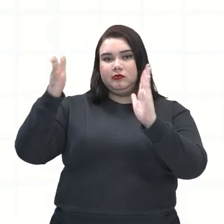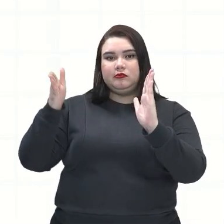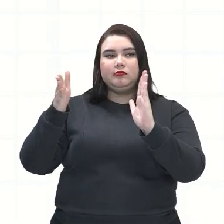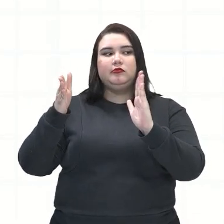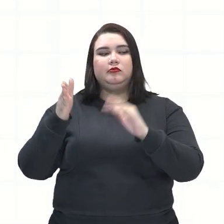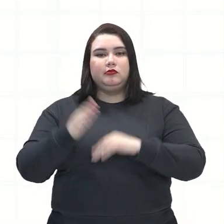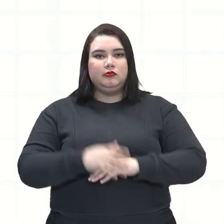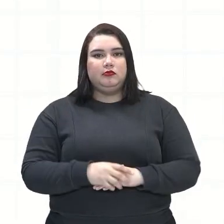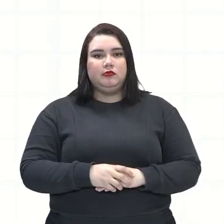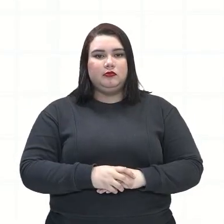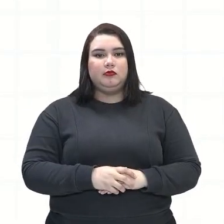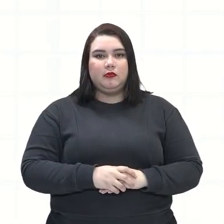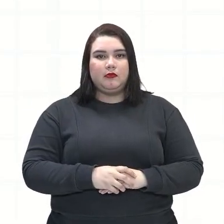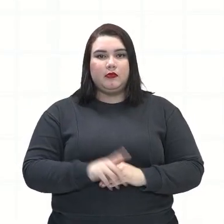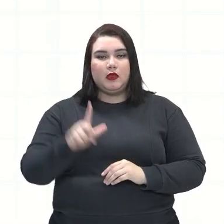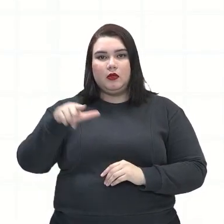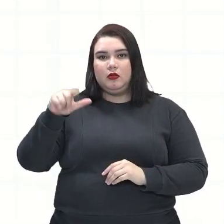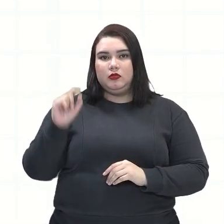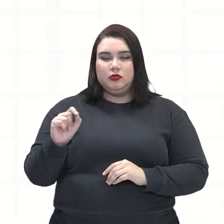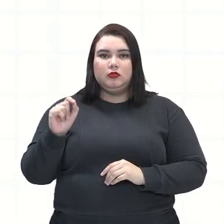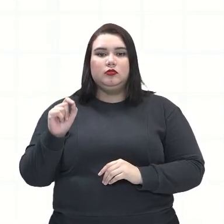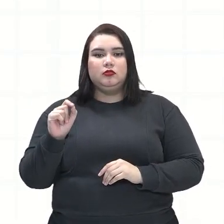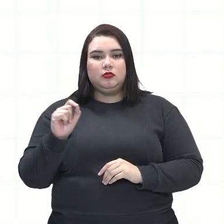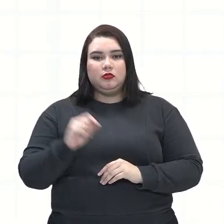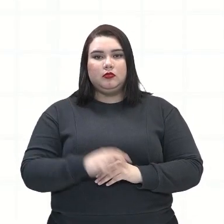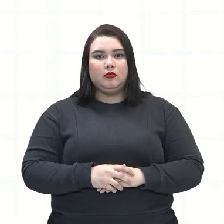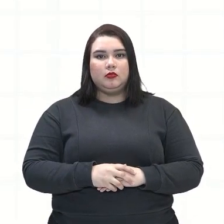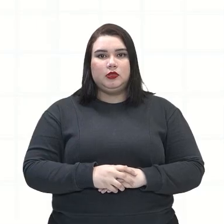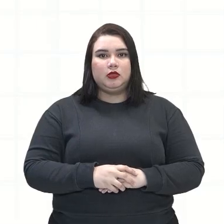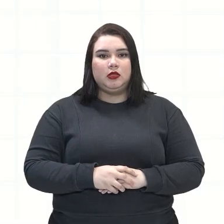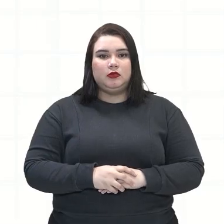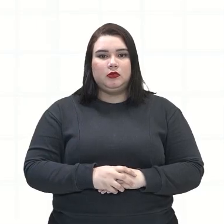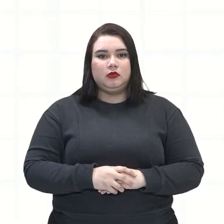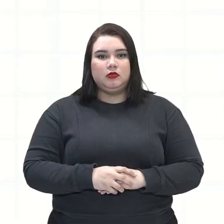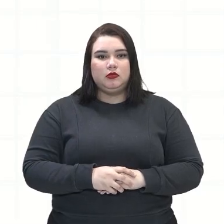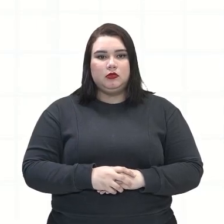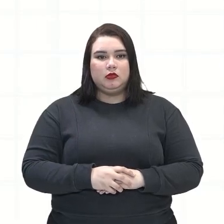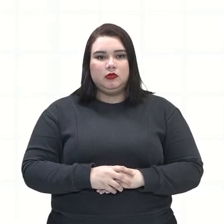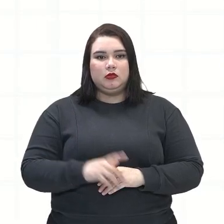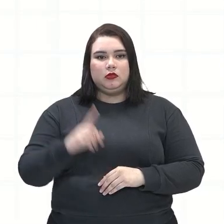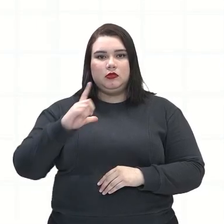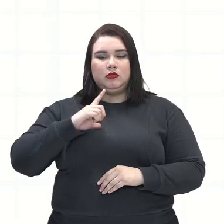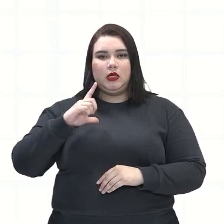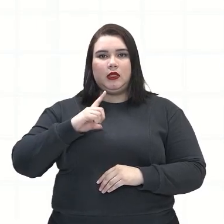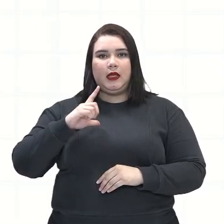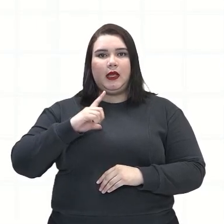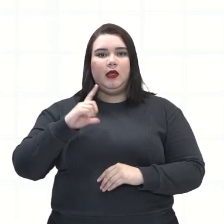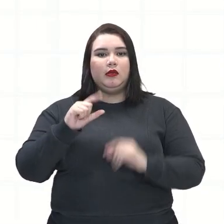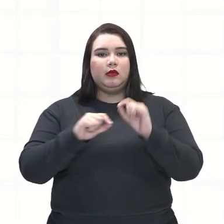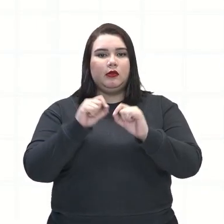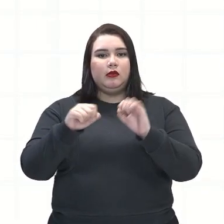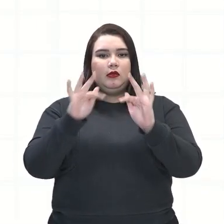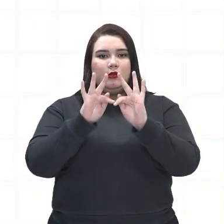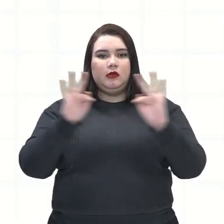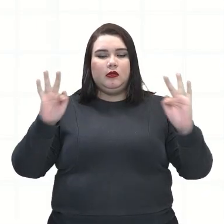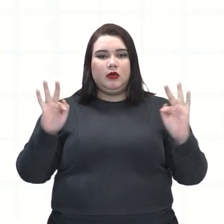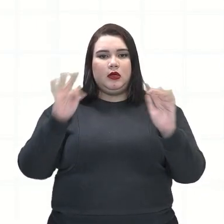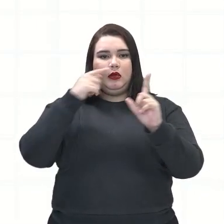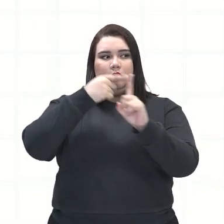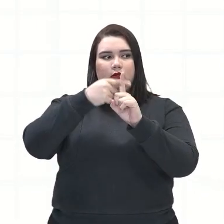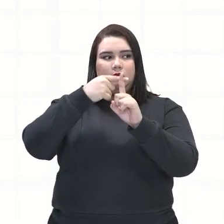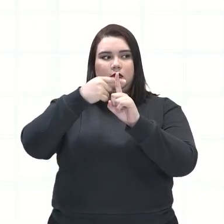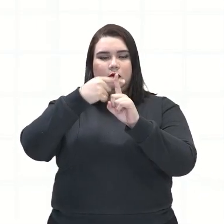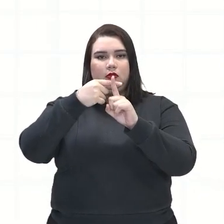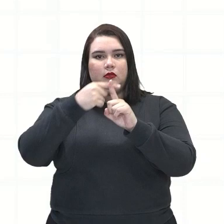o que você quer, and you can take any. Então, observe que nessa frase foi uma frase afirmativa, mas qual é a ideia